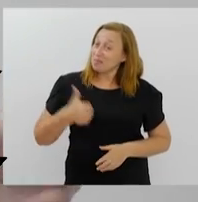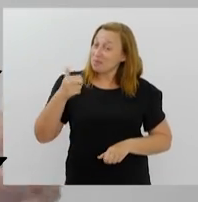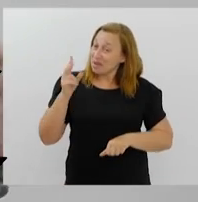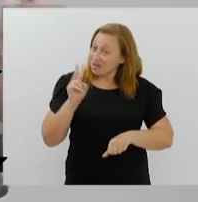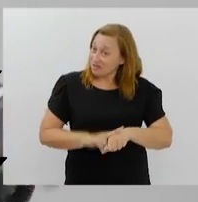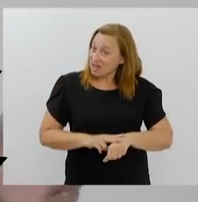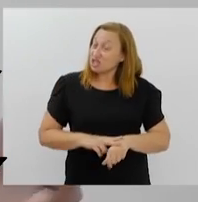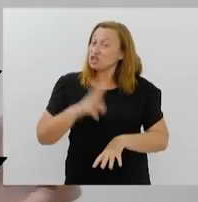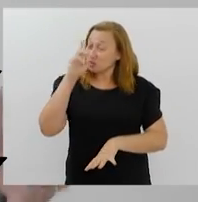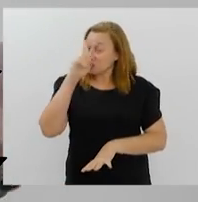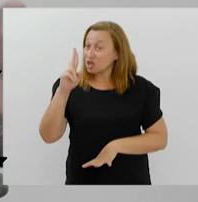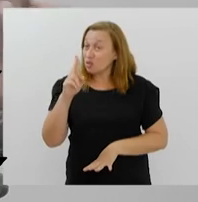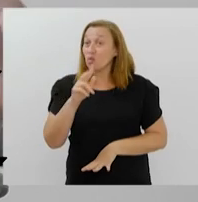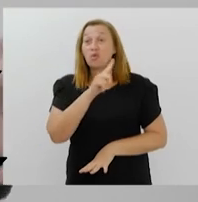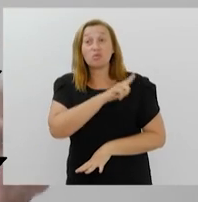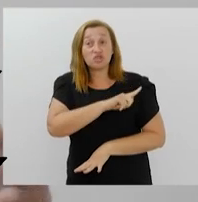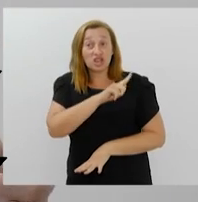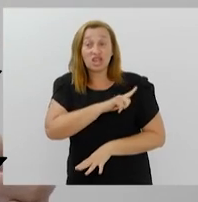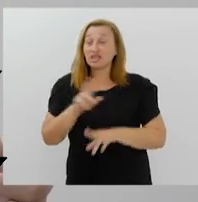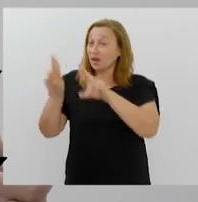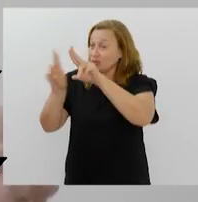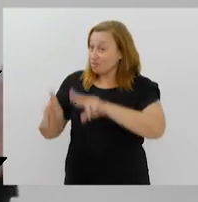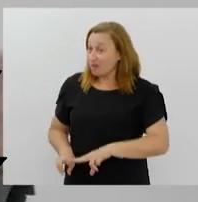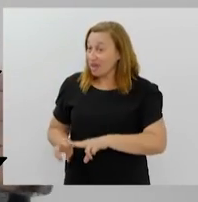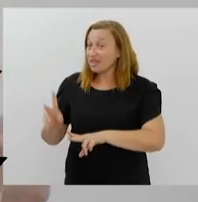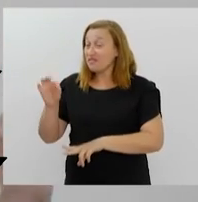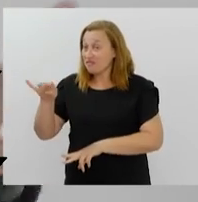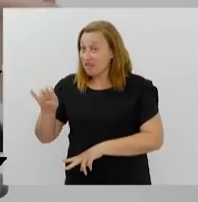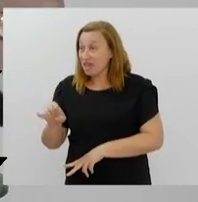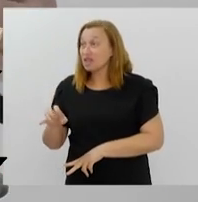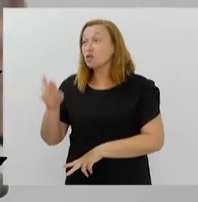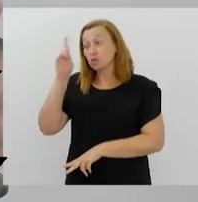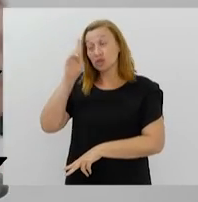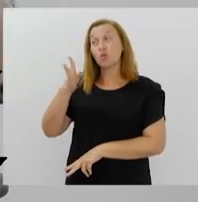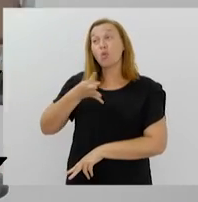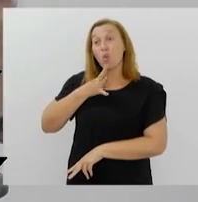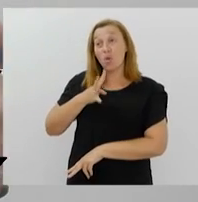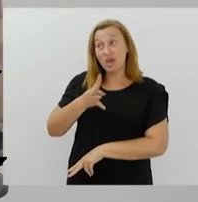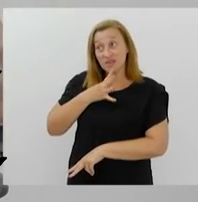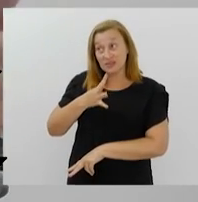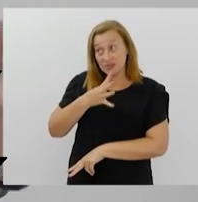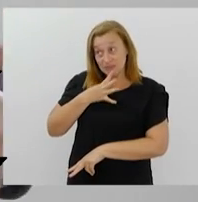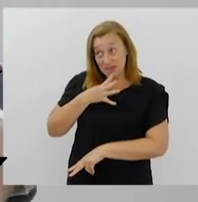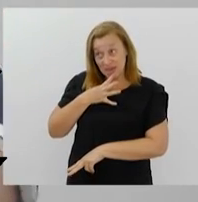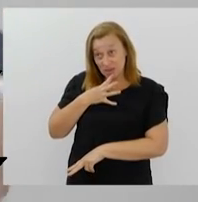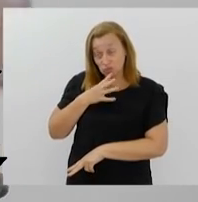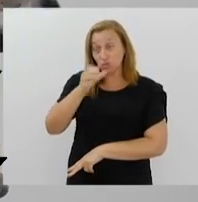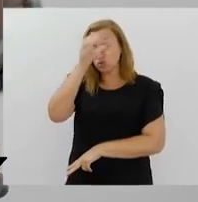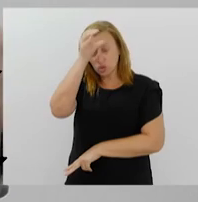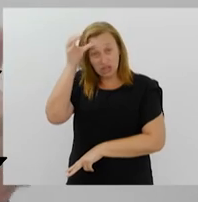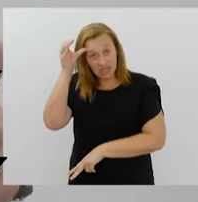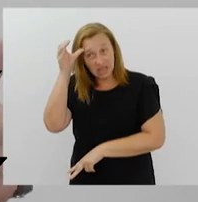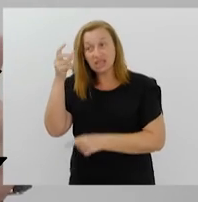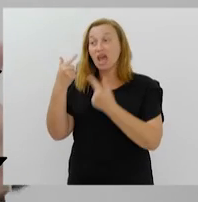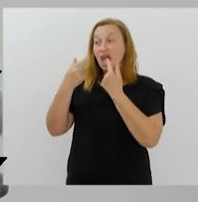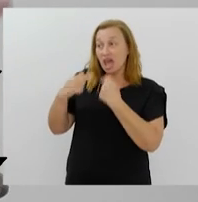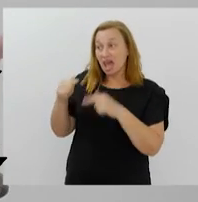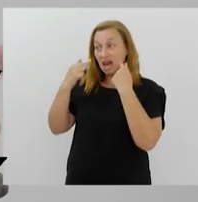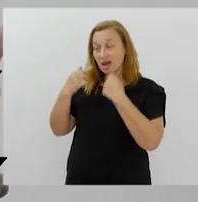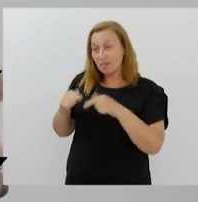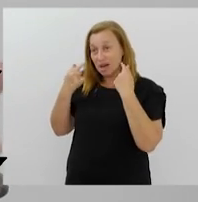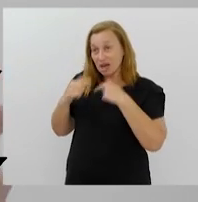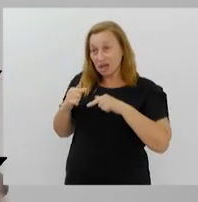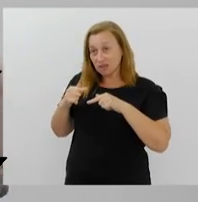o senhor como gerente da Unimed ferge que o Senhor tem conhecimento de alguém algum consumidor se queixando que